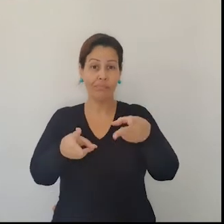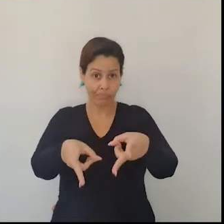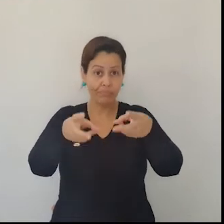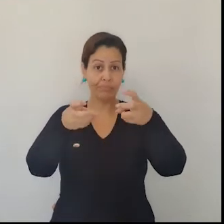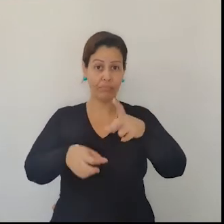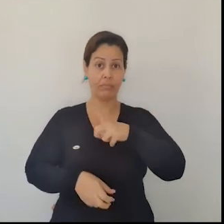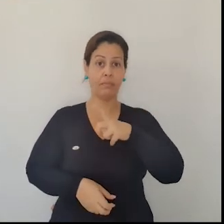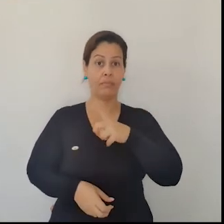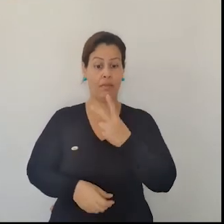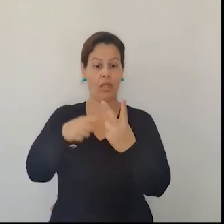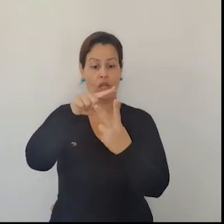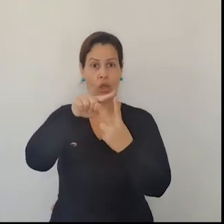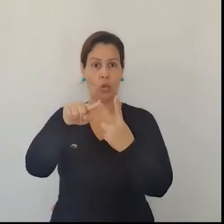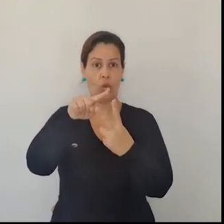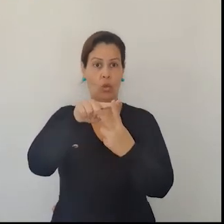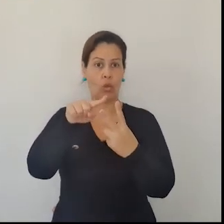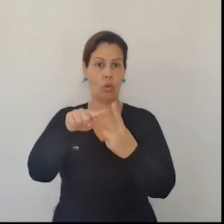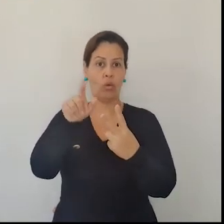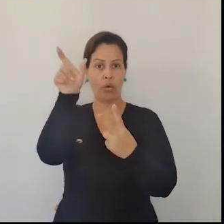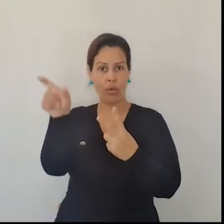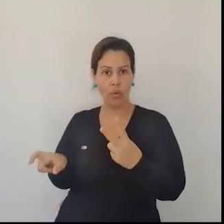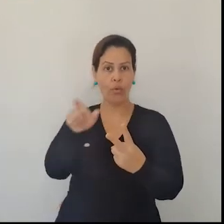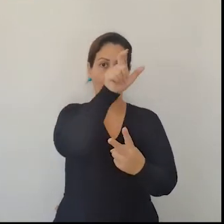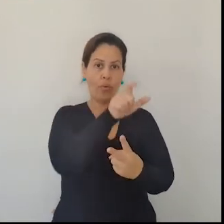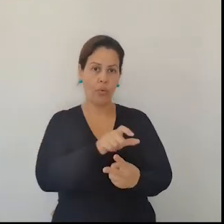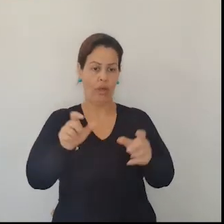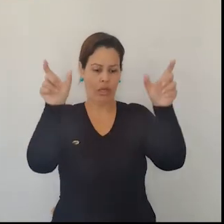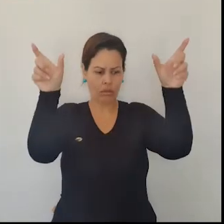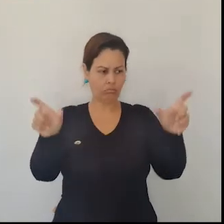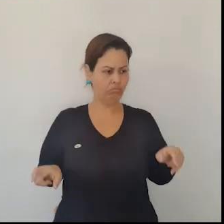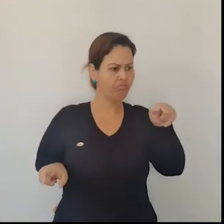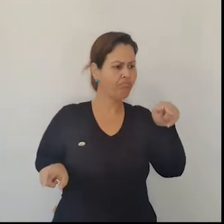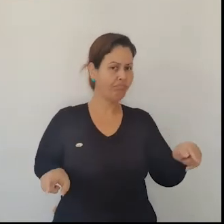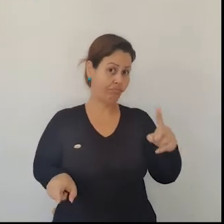né? O pensamento de Demócrito e o pensamento de Aristóteles.